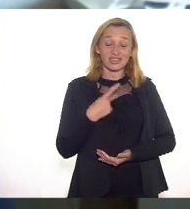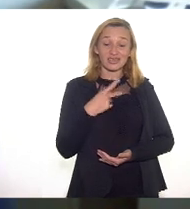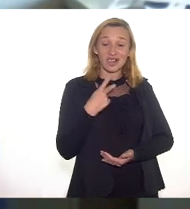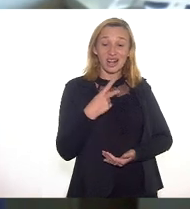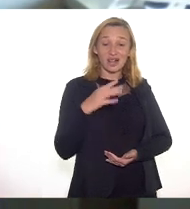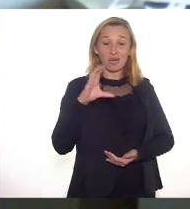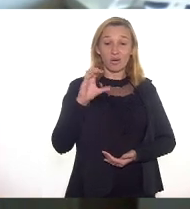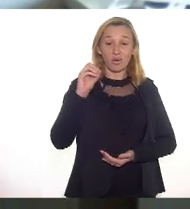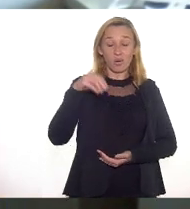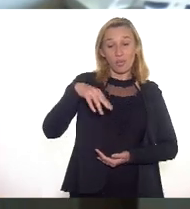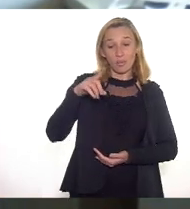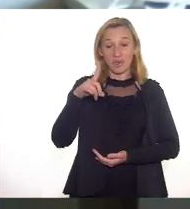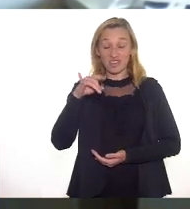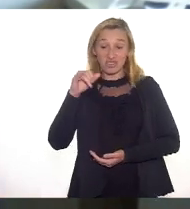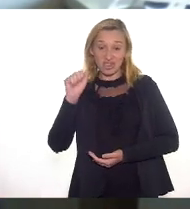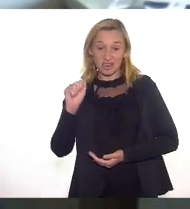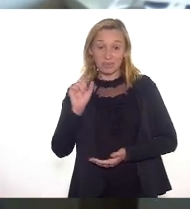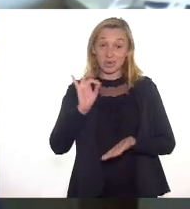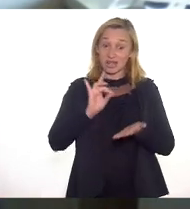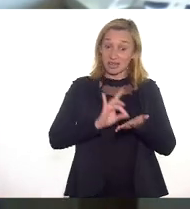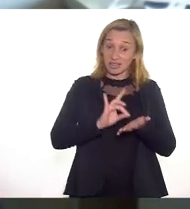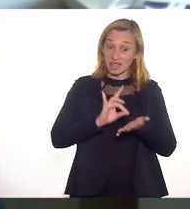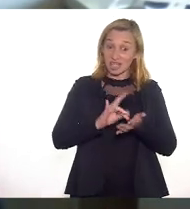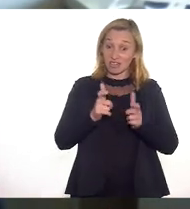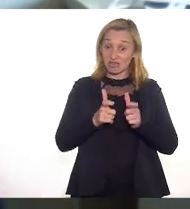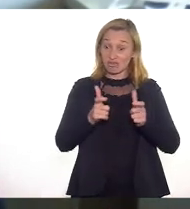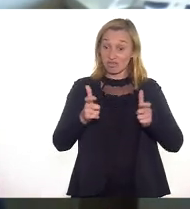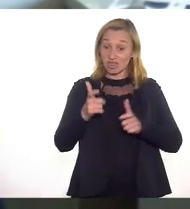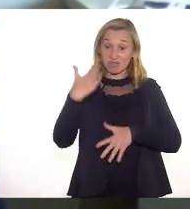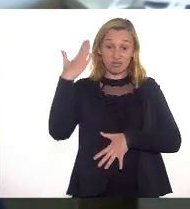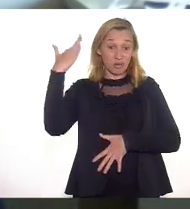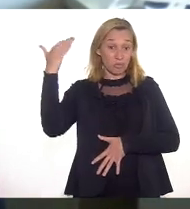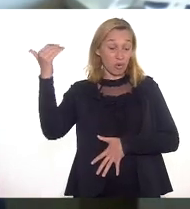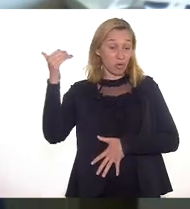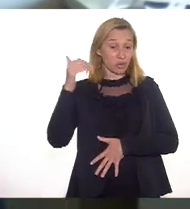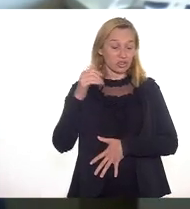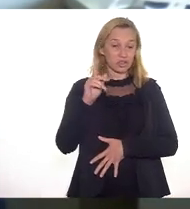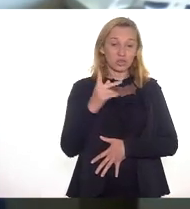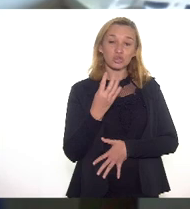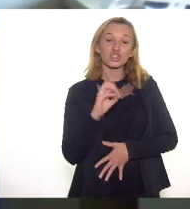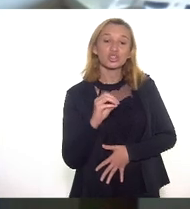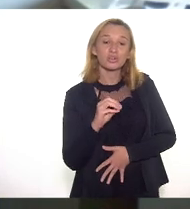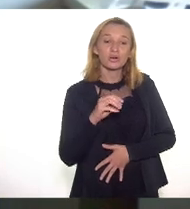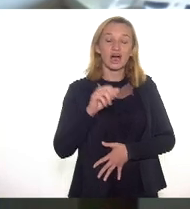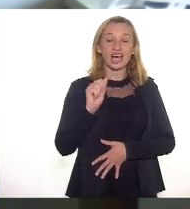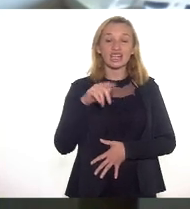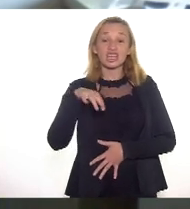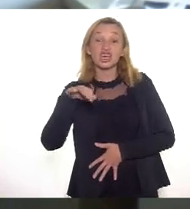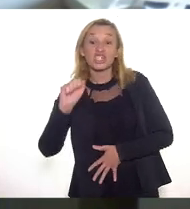comediantes, mas, na verdade, grandes artistas, como Chico Anísio, como